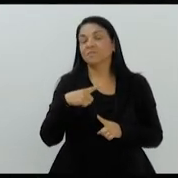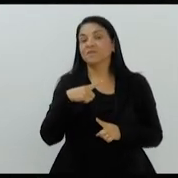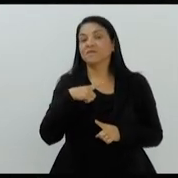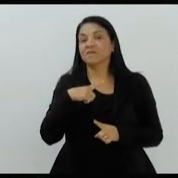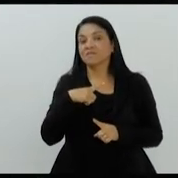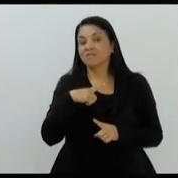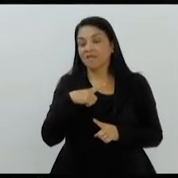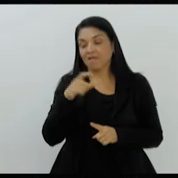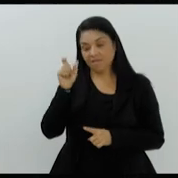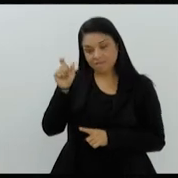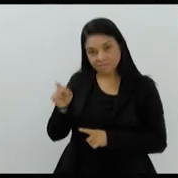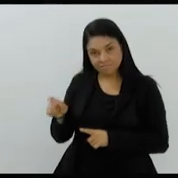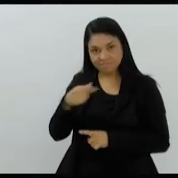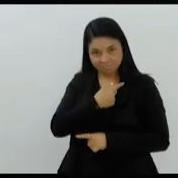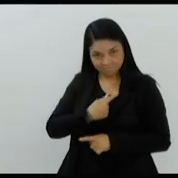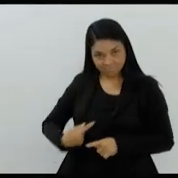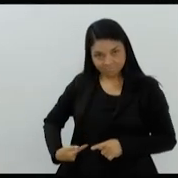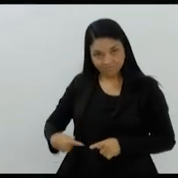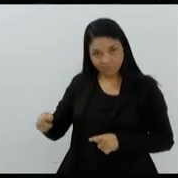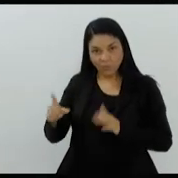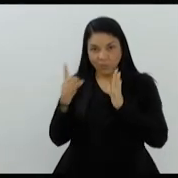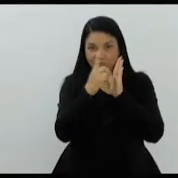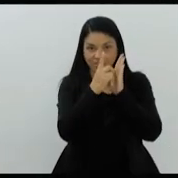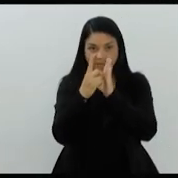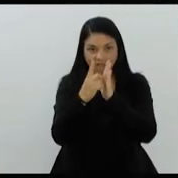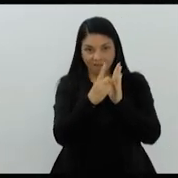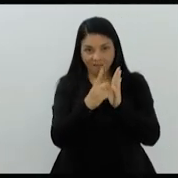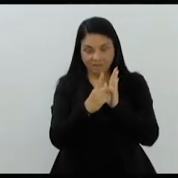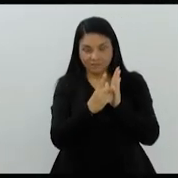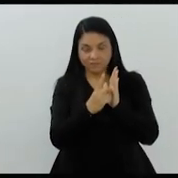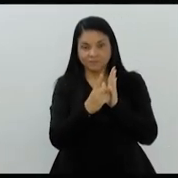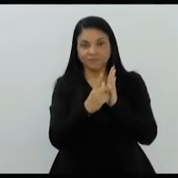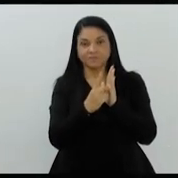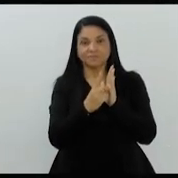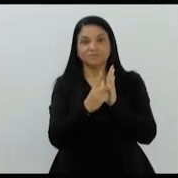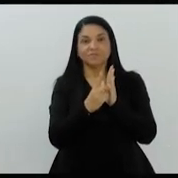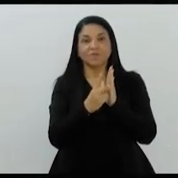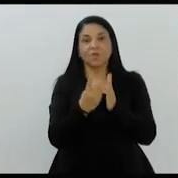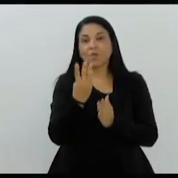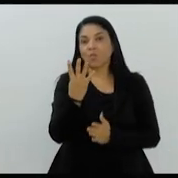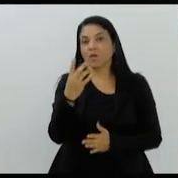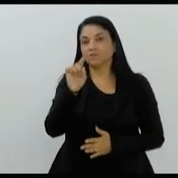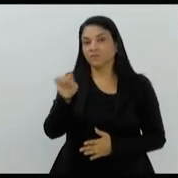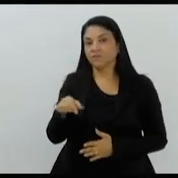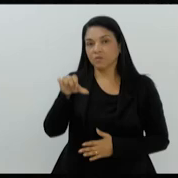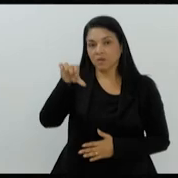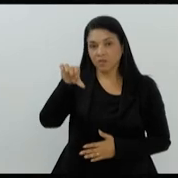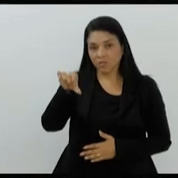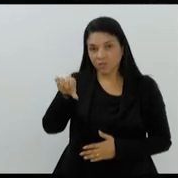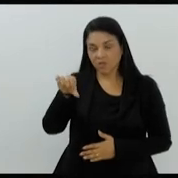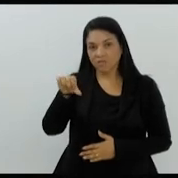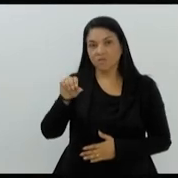disposição, consoante um decreto espúrio, 4,9 bilhões de reais